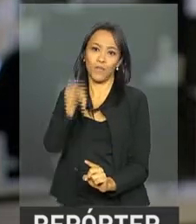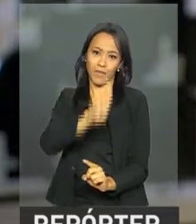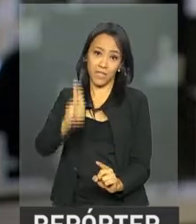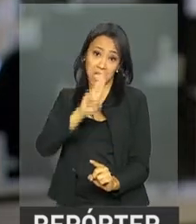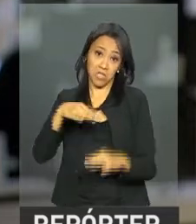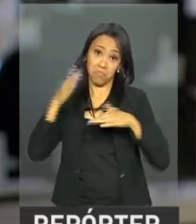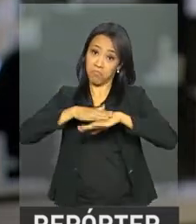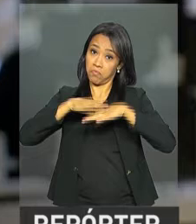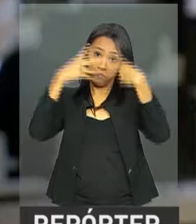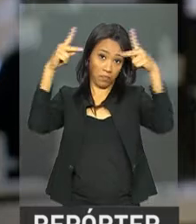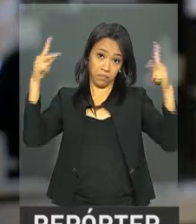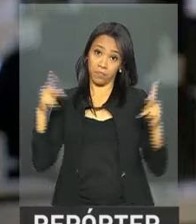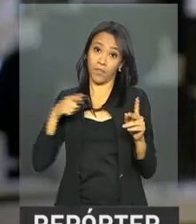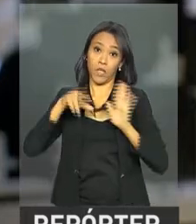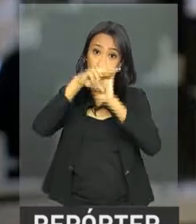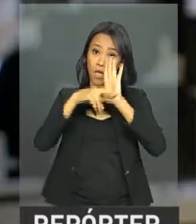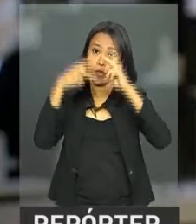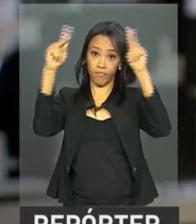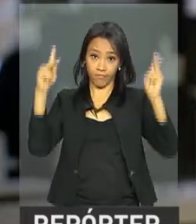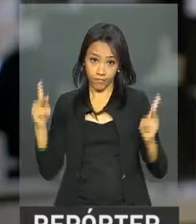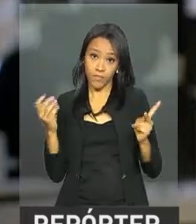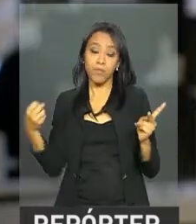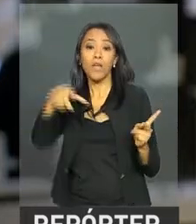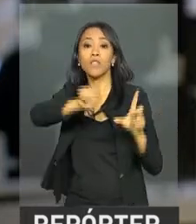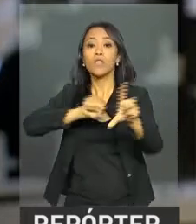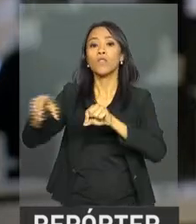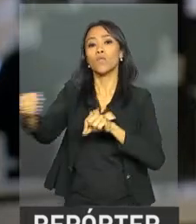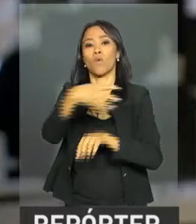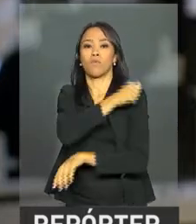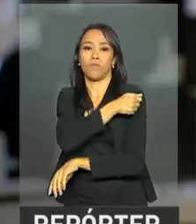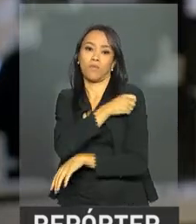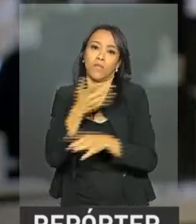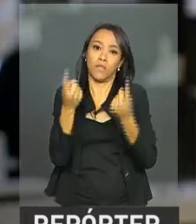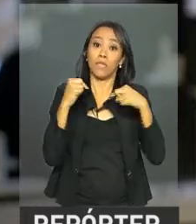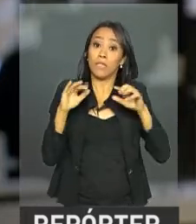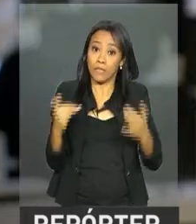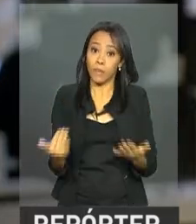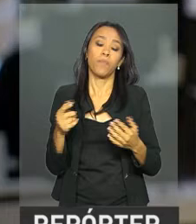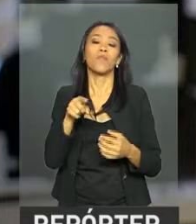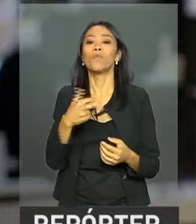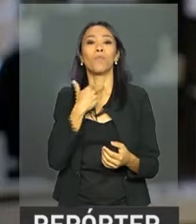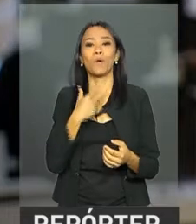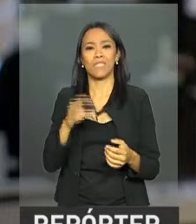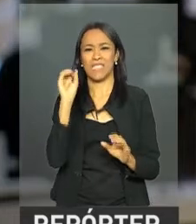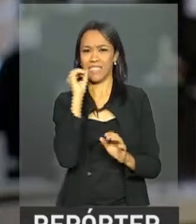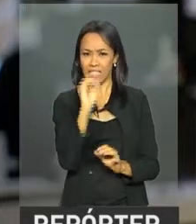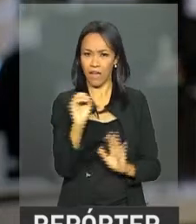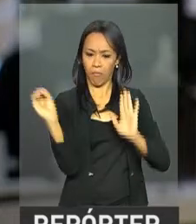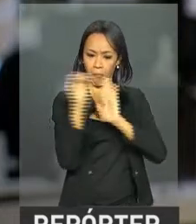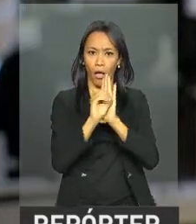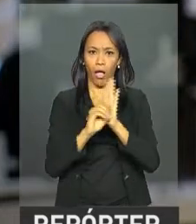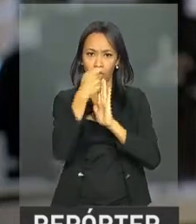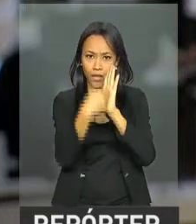usado para a escolha dos novos alunos. Para participar do processo, o estudante não pode ter tirado nota zero na redação